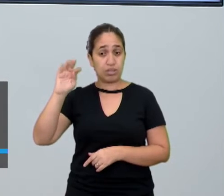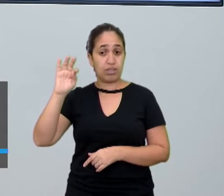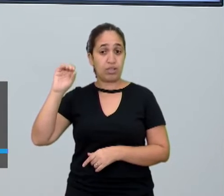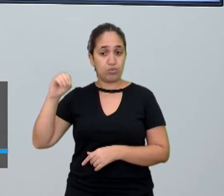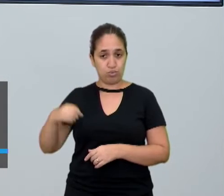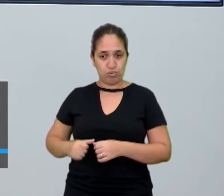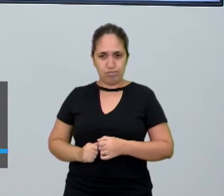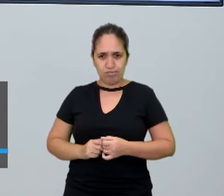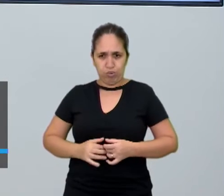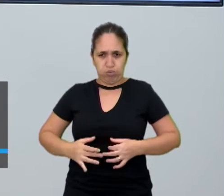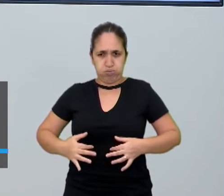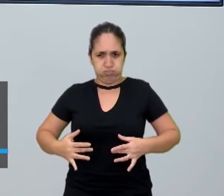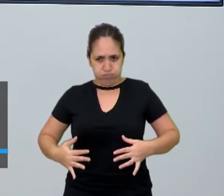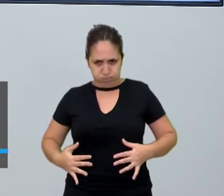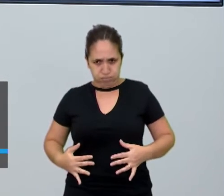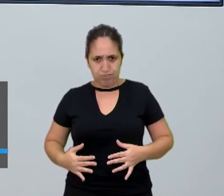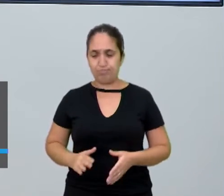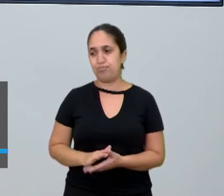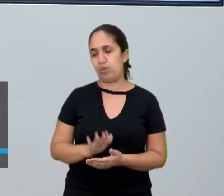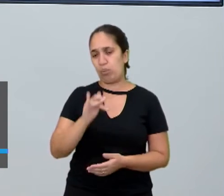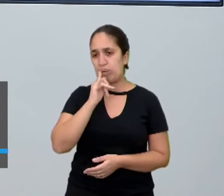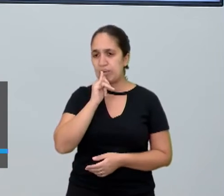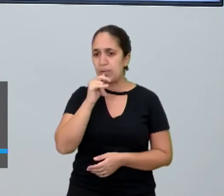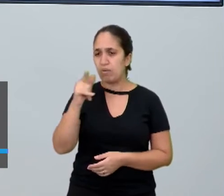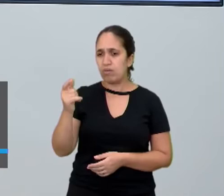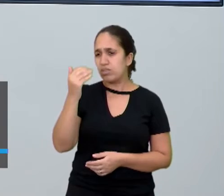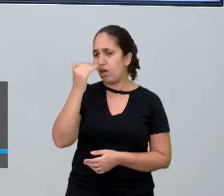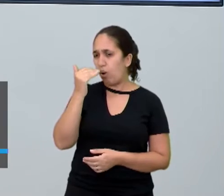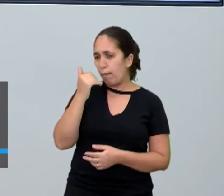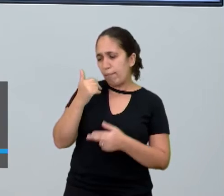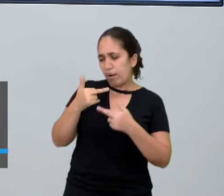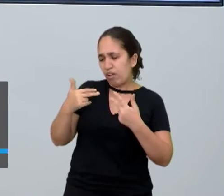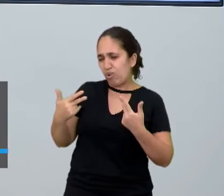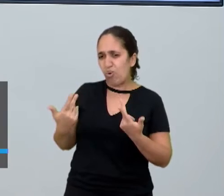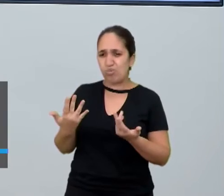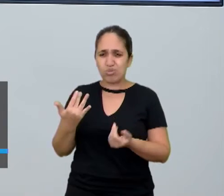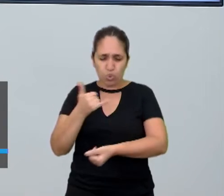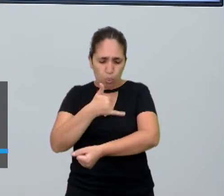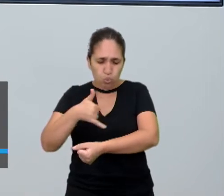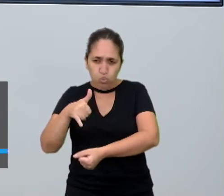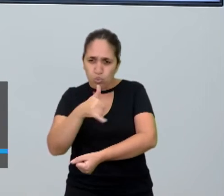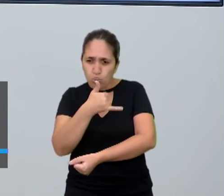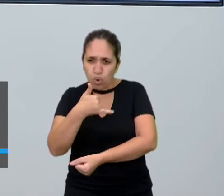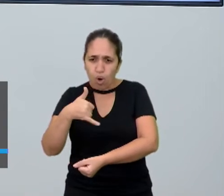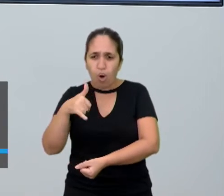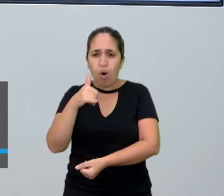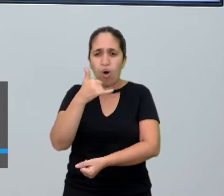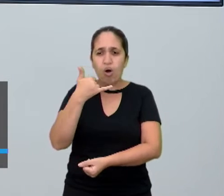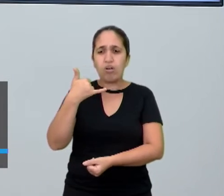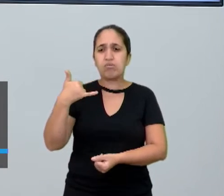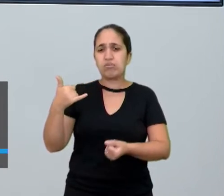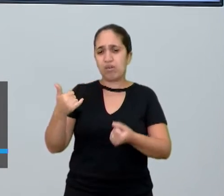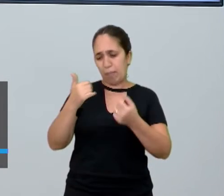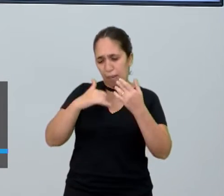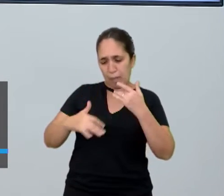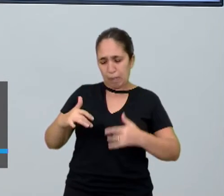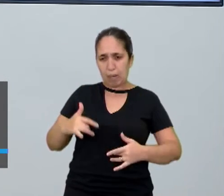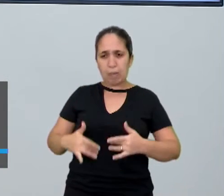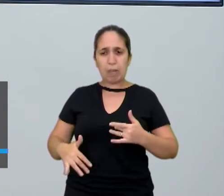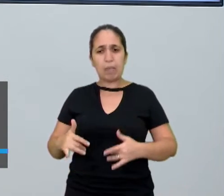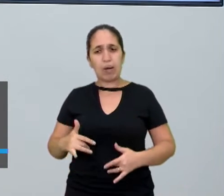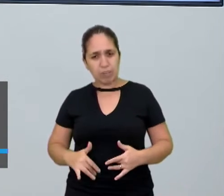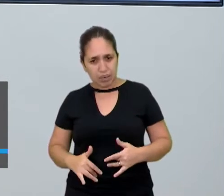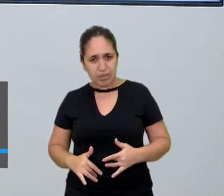por exemplo, comidas, né? Se você ingeriu então ali comidas mais gordurosas, então você precisa aí desses sais biliares